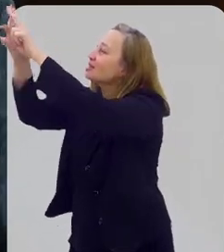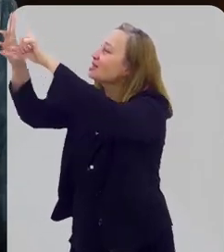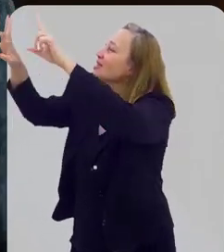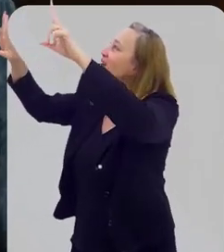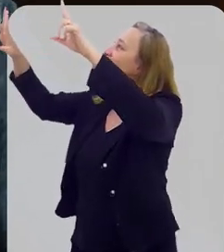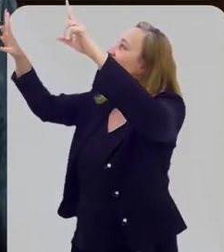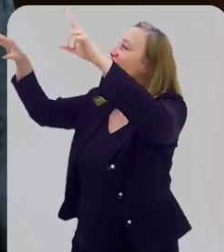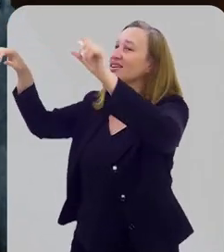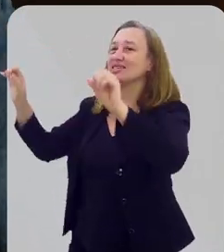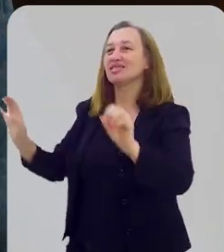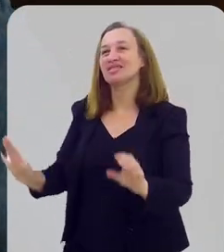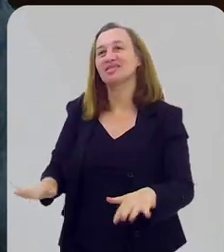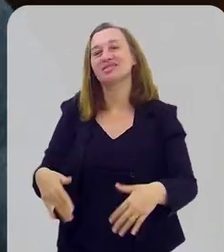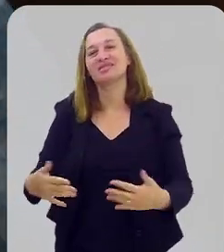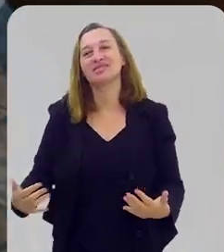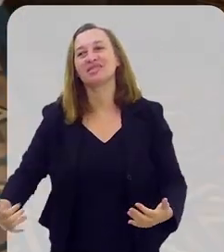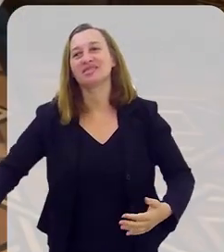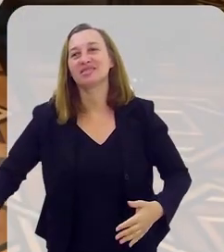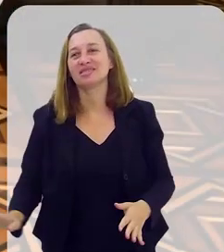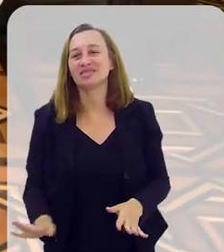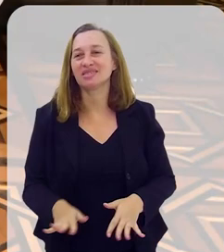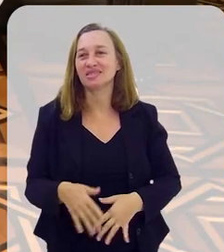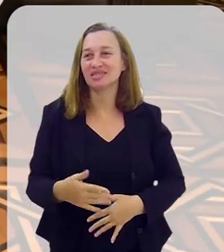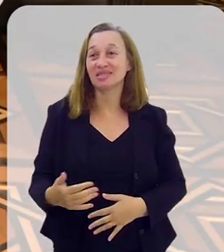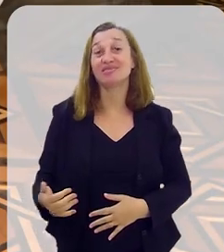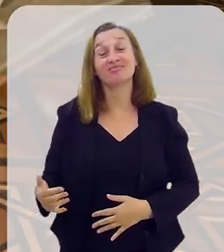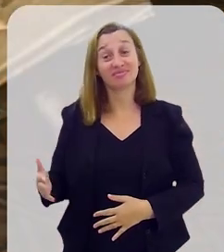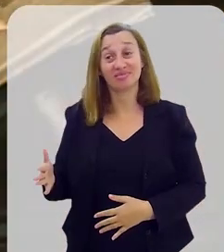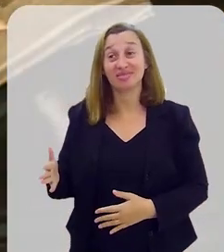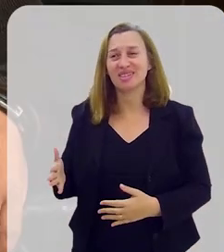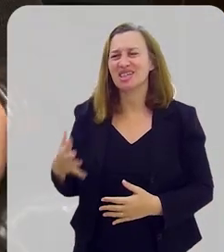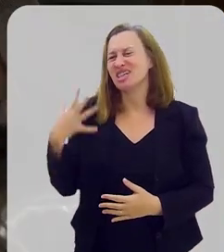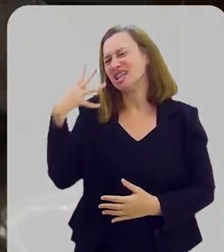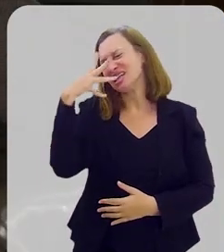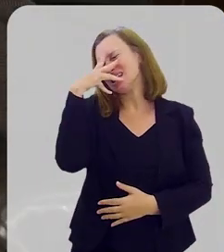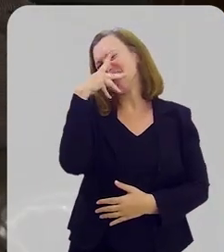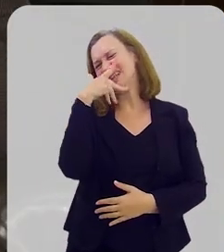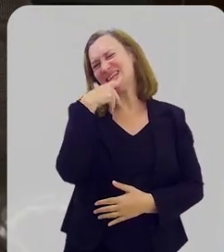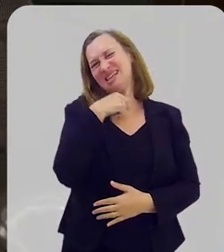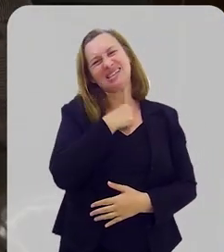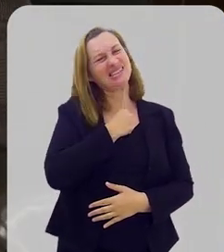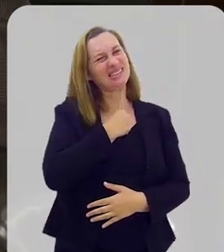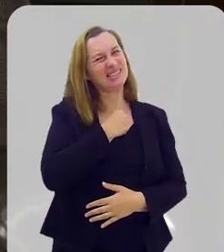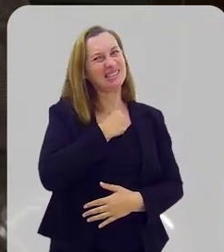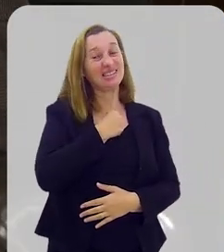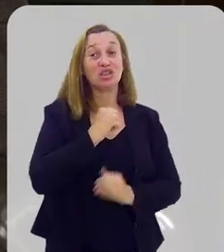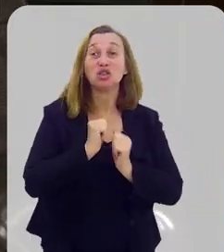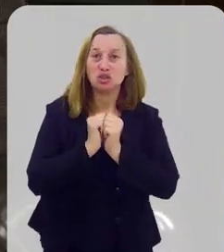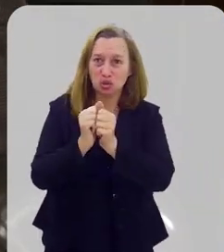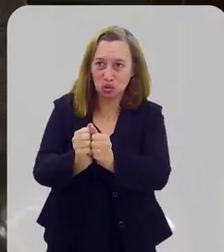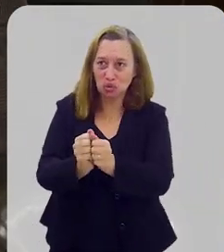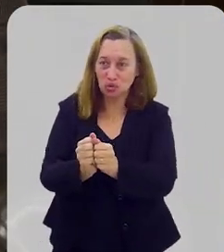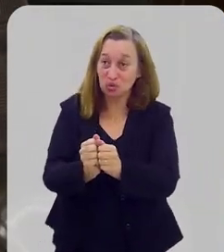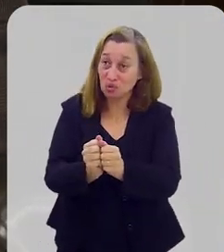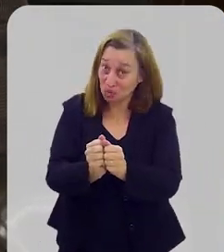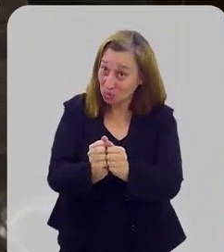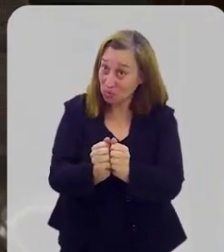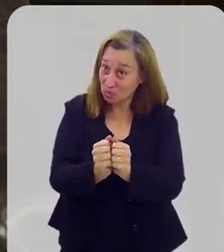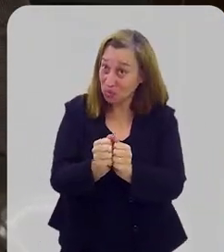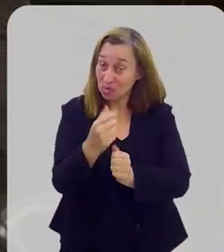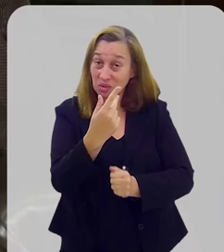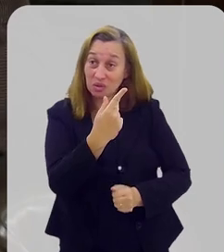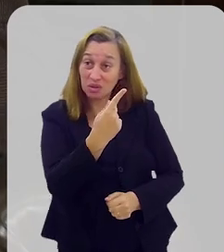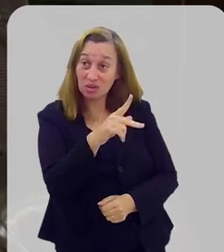sobre Fernando deixa eu falar aqui com a câmera Fernando aqui com a doz Nando coisa mais linda do mundo e junto com ele vem